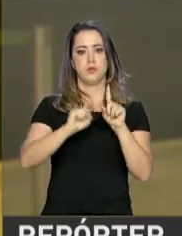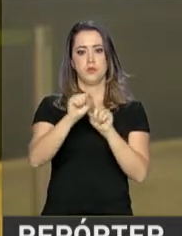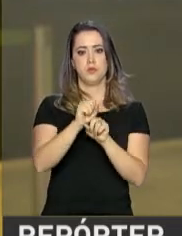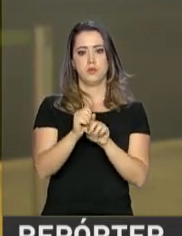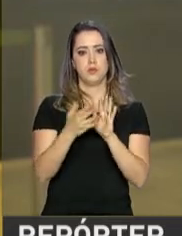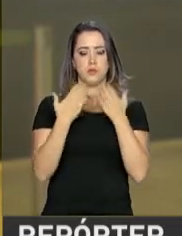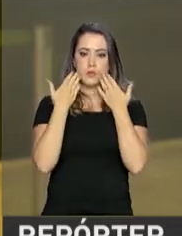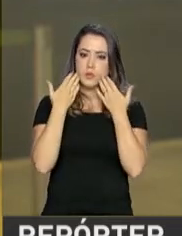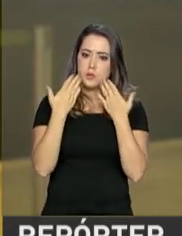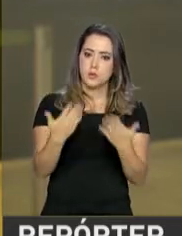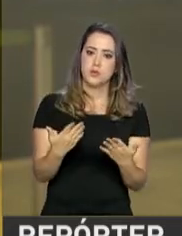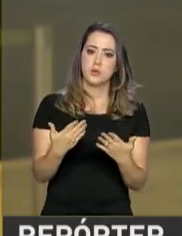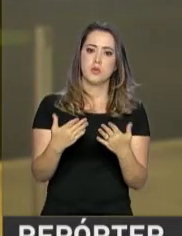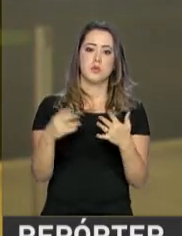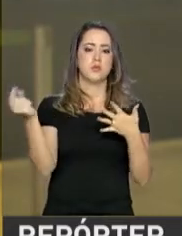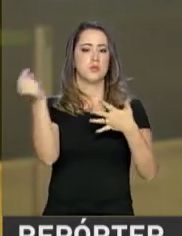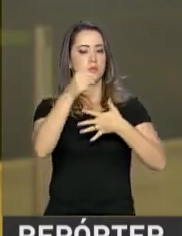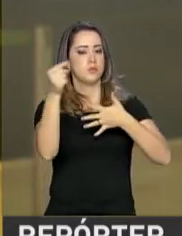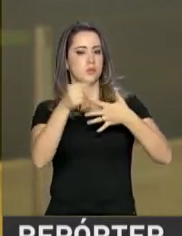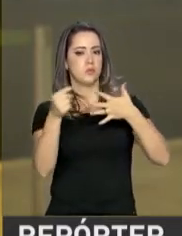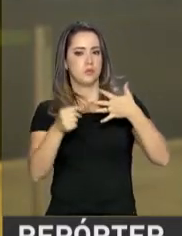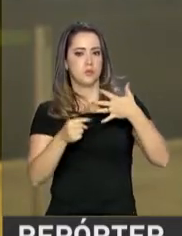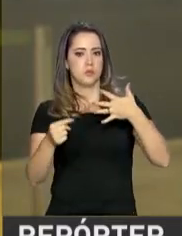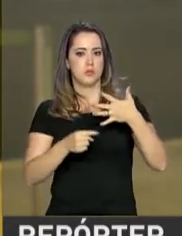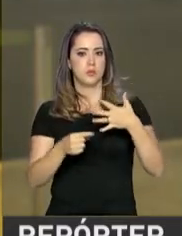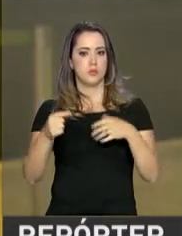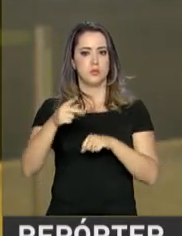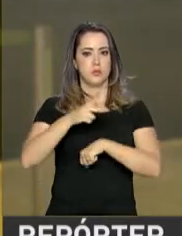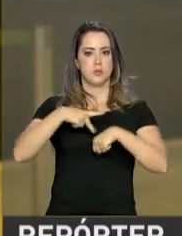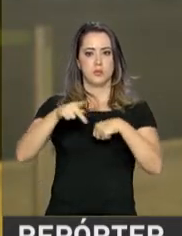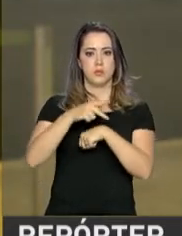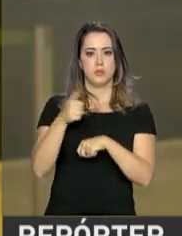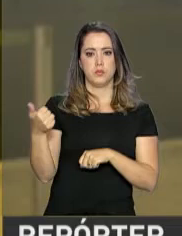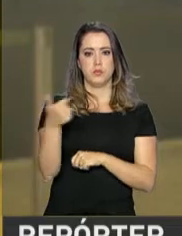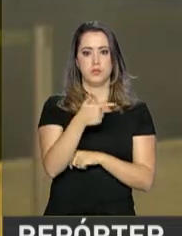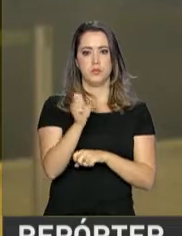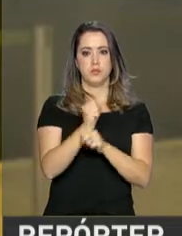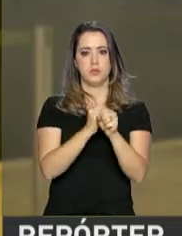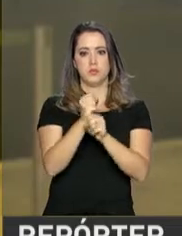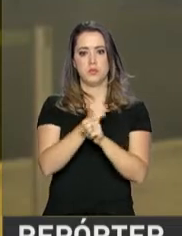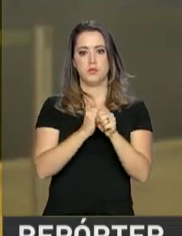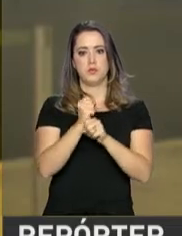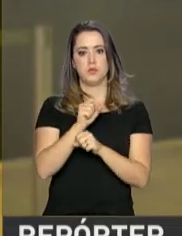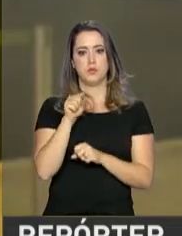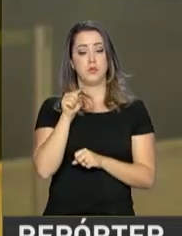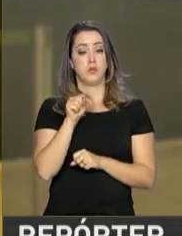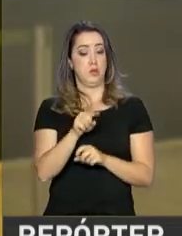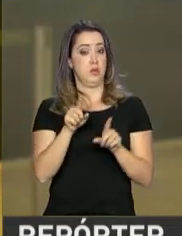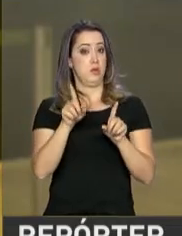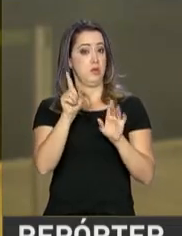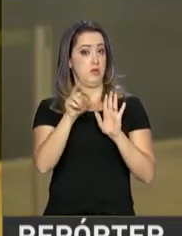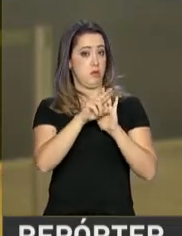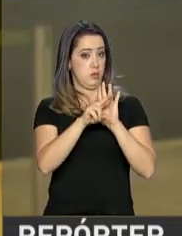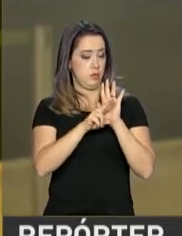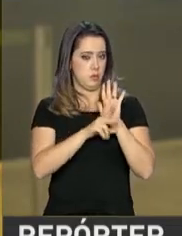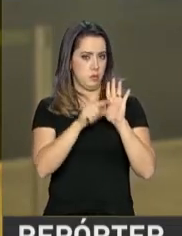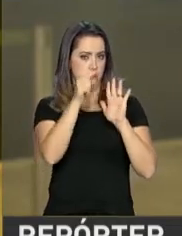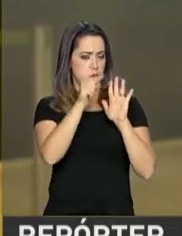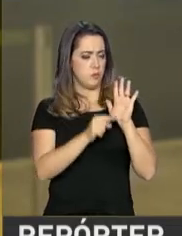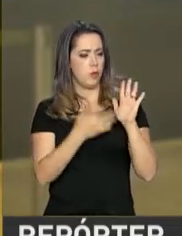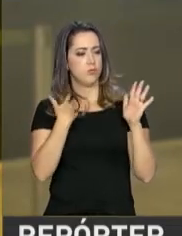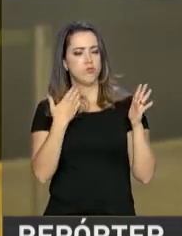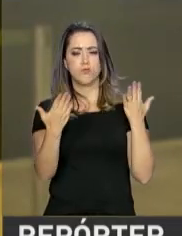apresenta diretrizes e orientações para o país nos próximos 12 anos nele estão projeções e